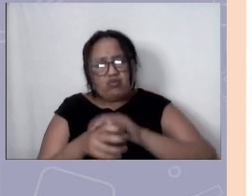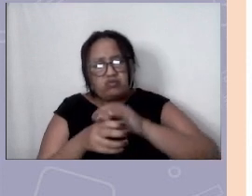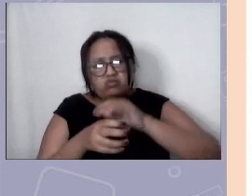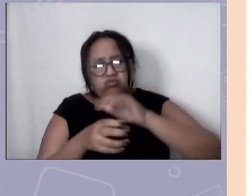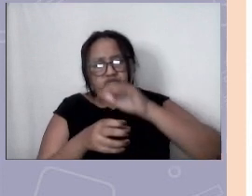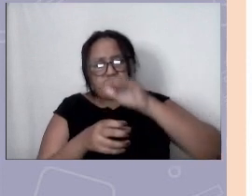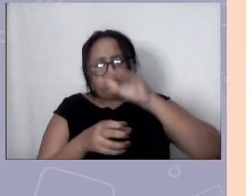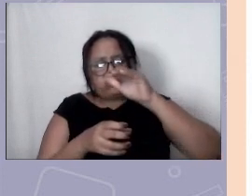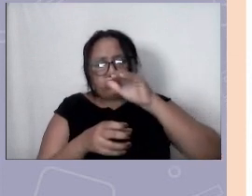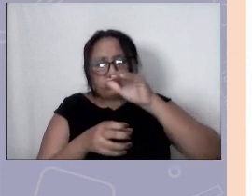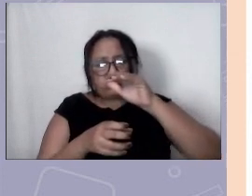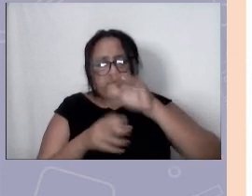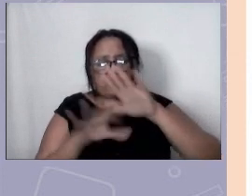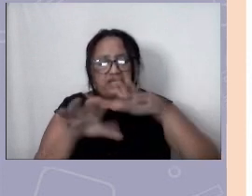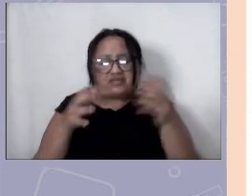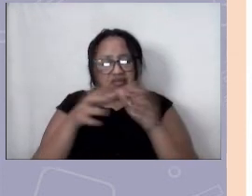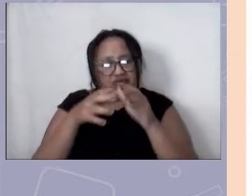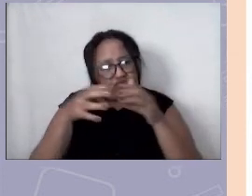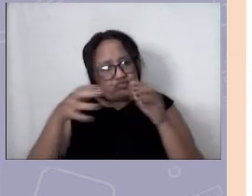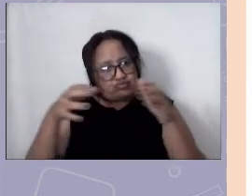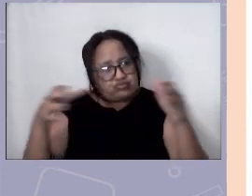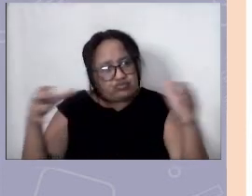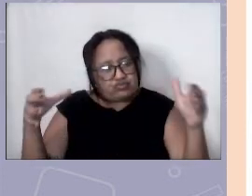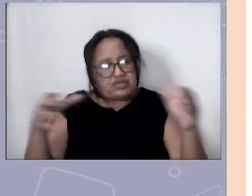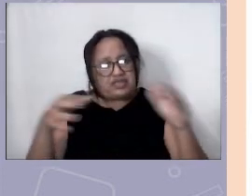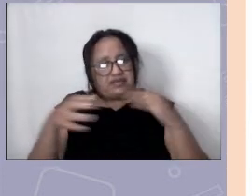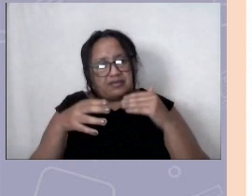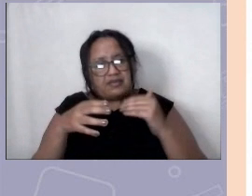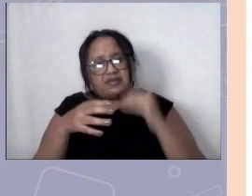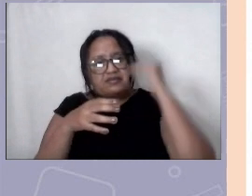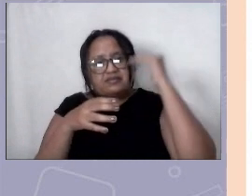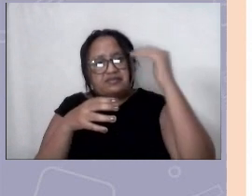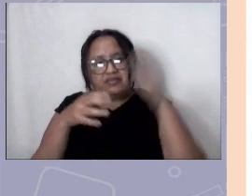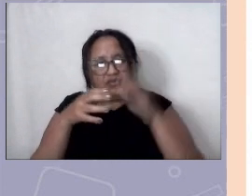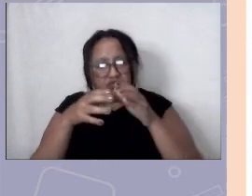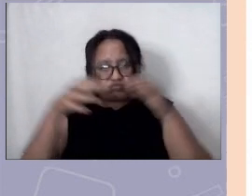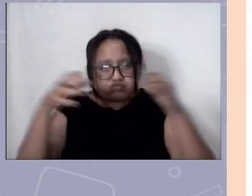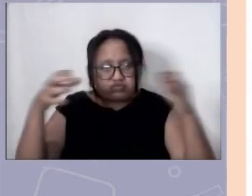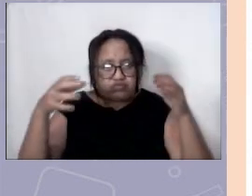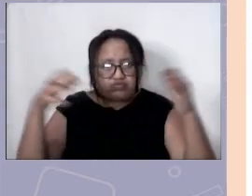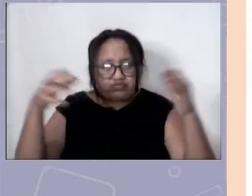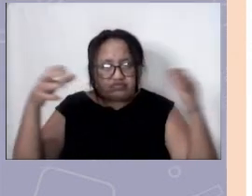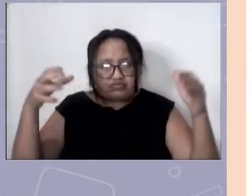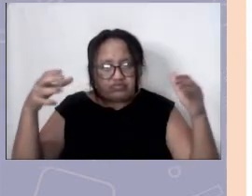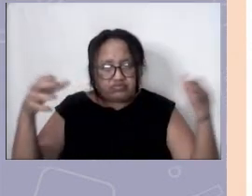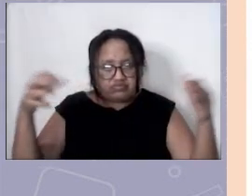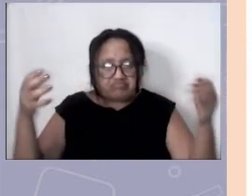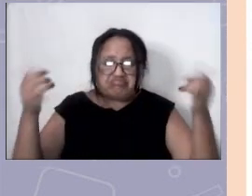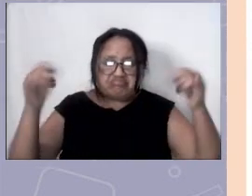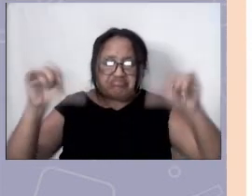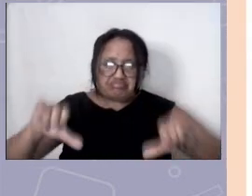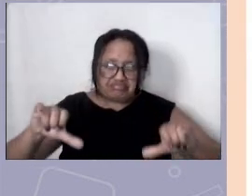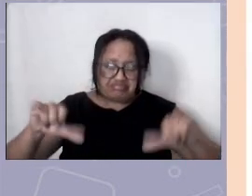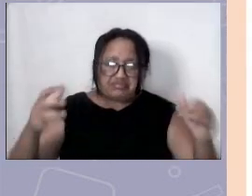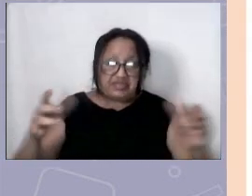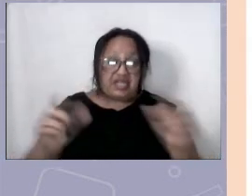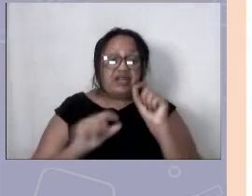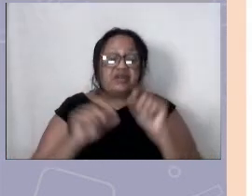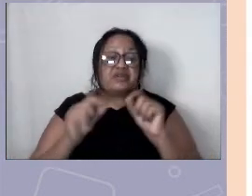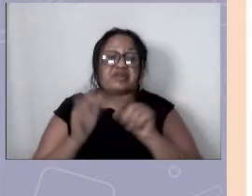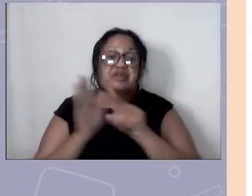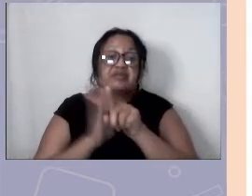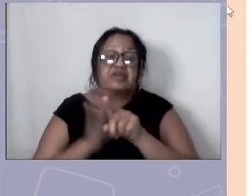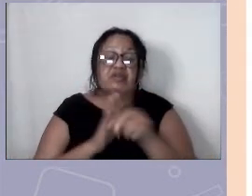efeito aí de bioacumulação ou seja vai passando e acumulando ao longo da cadeia alimentar tá e aí vamos ver o que ele fala nas questões né